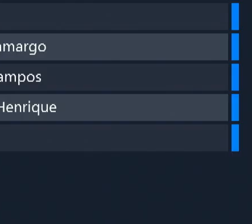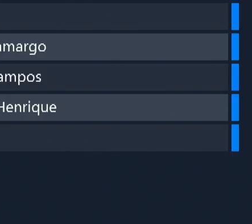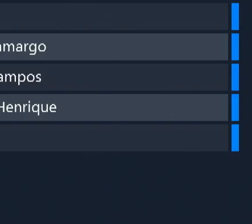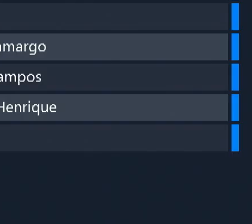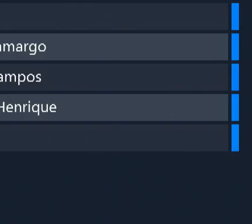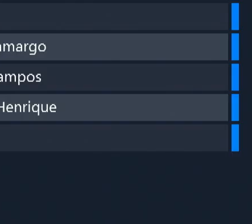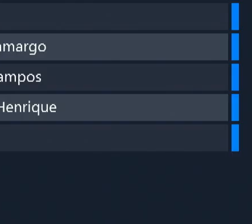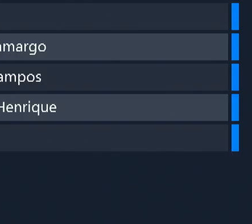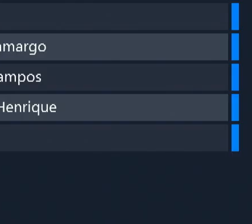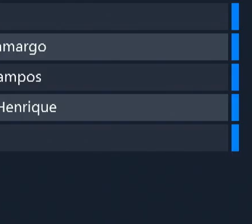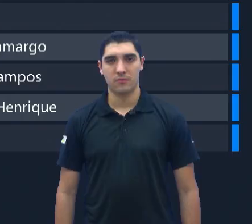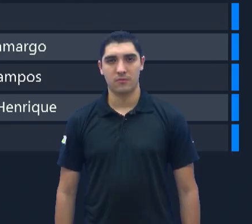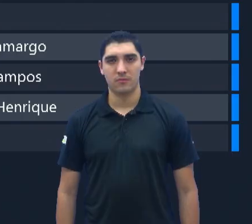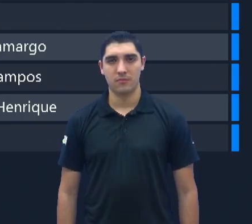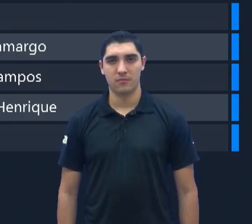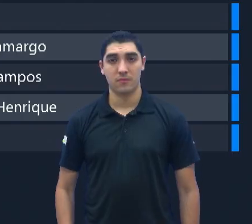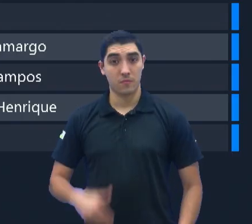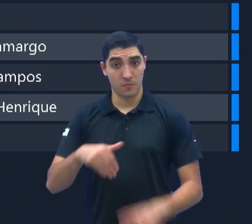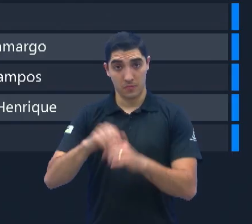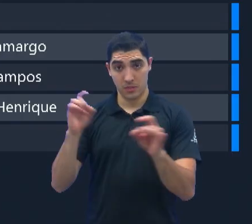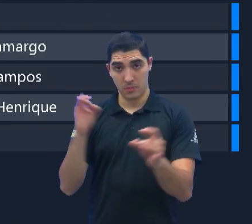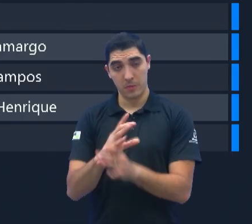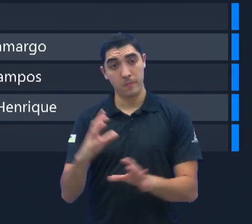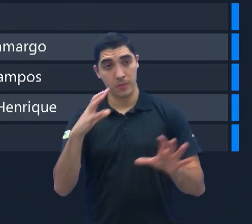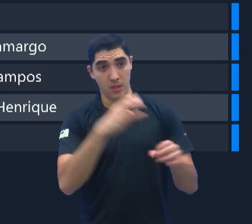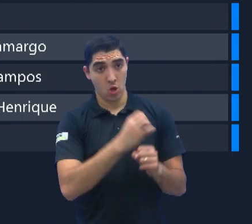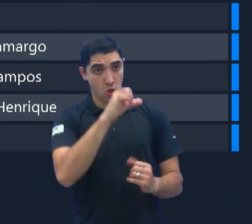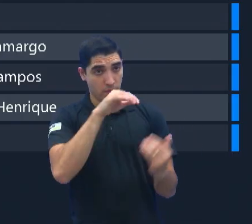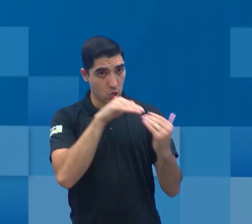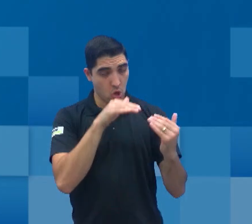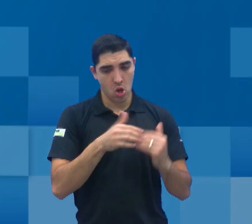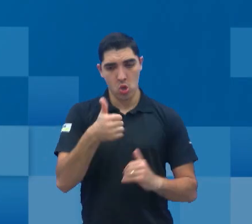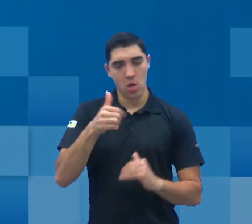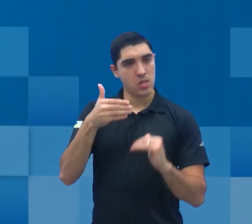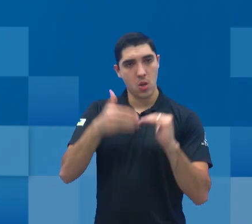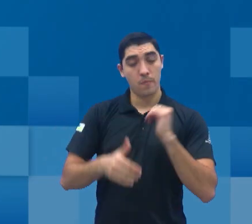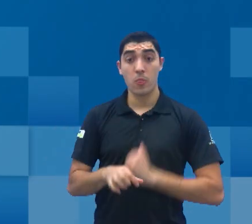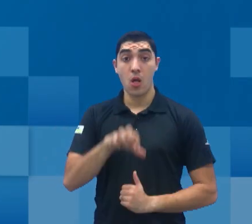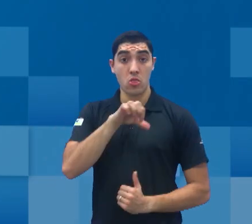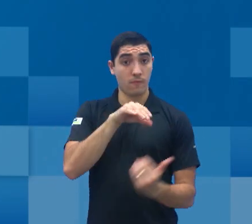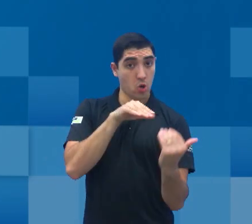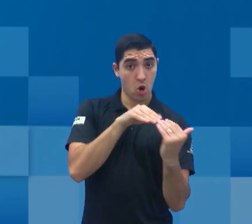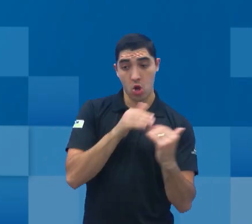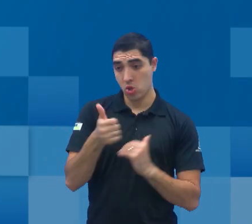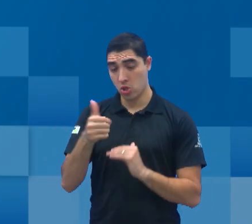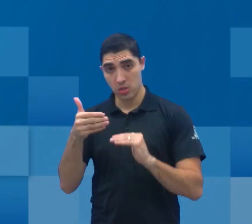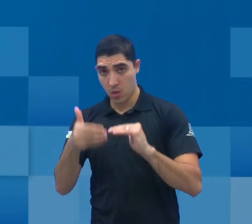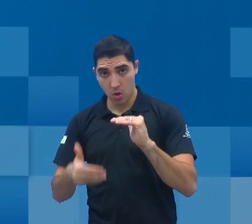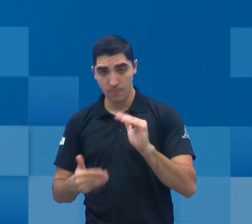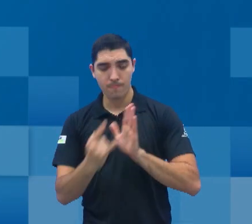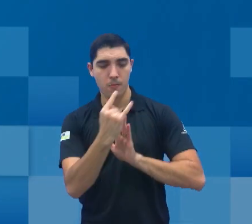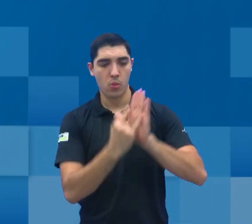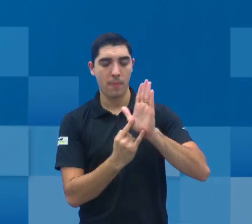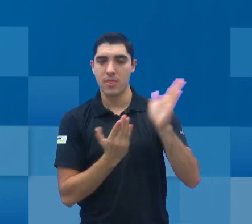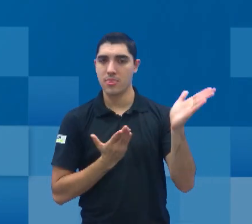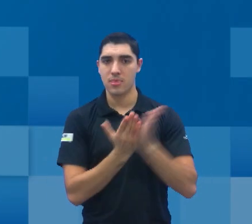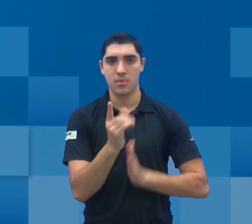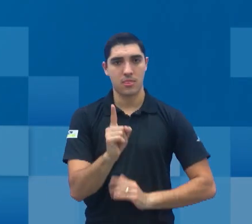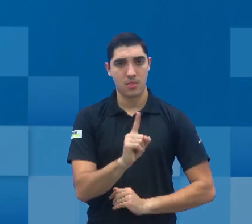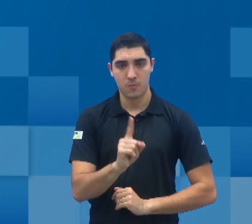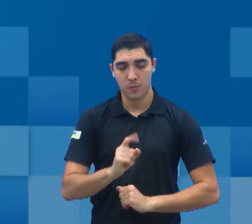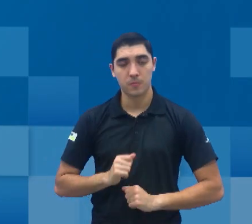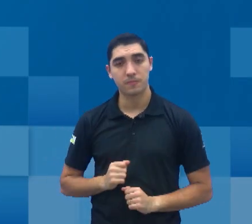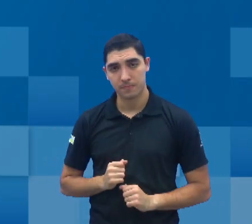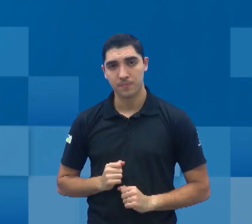Encerrada a votação. 9 votos favoráveis, 11 votos contrários. Com 9 votos favoráveis, 11 votos contrários, o requerimento está